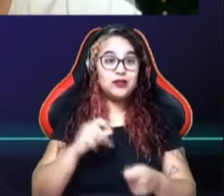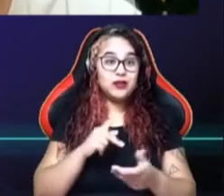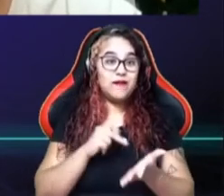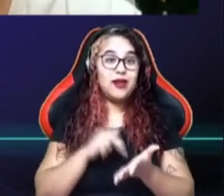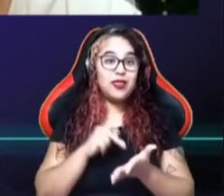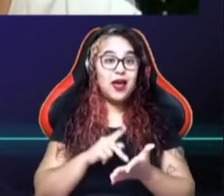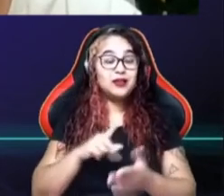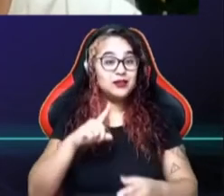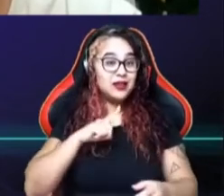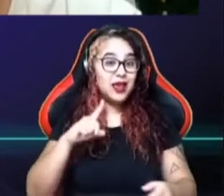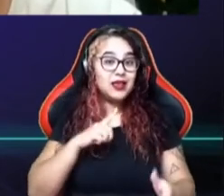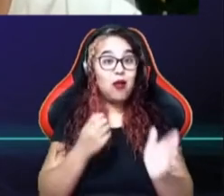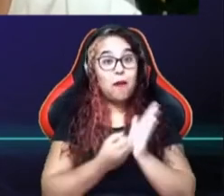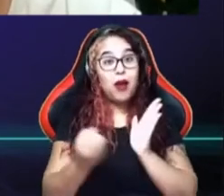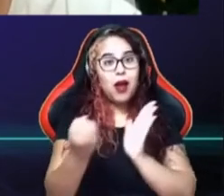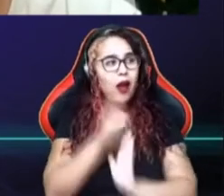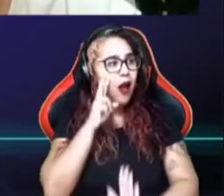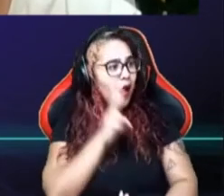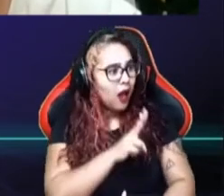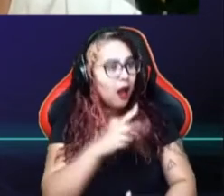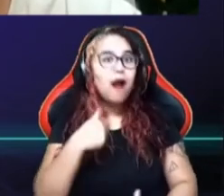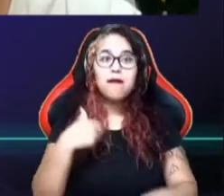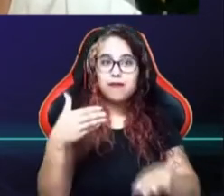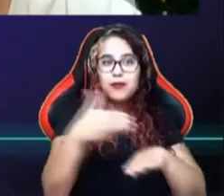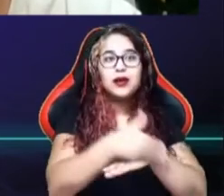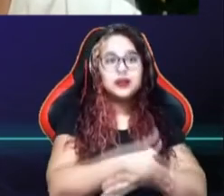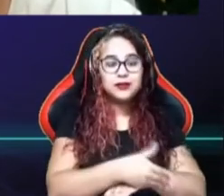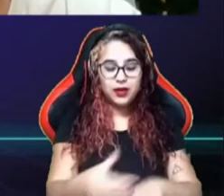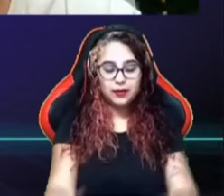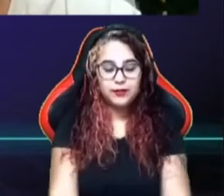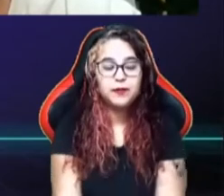vai para o jogo. Então, essa é a relação, isso que eu vejo, assim,